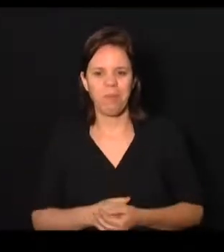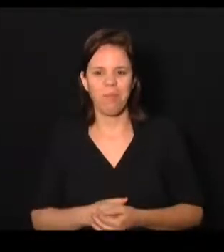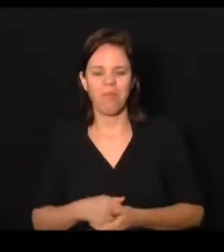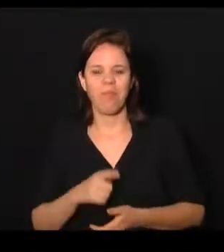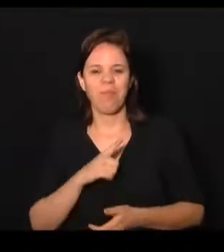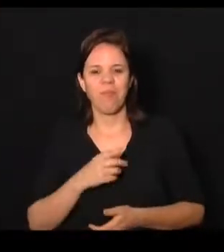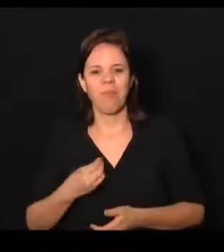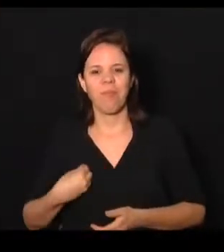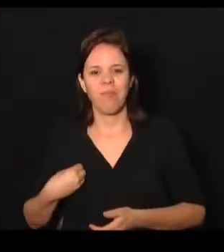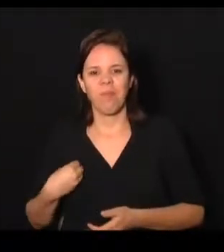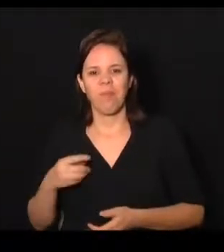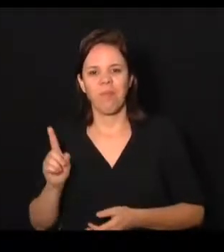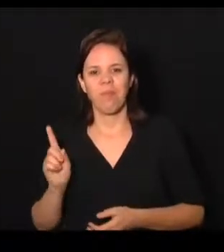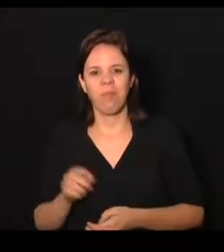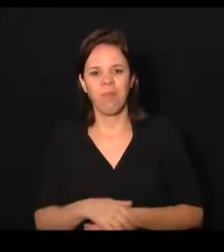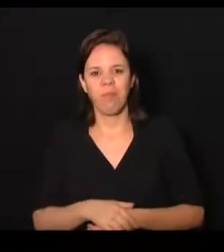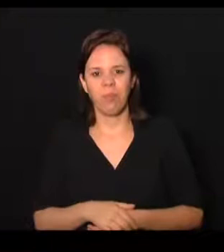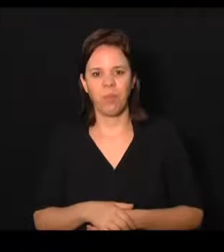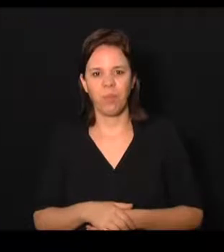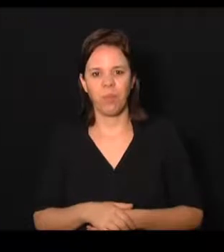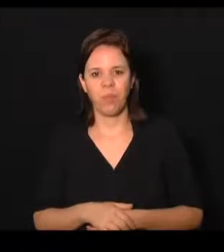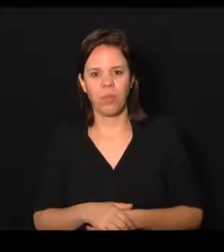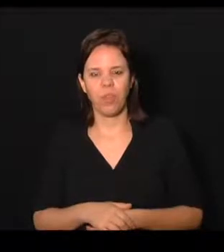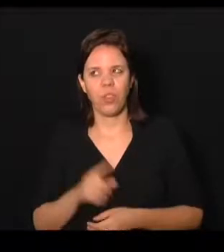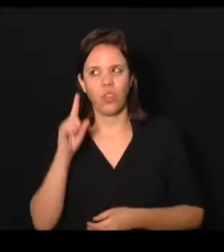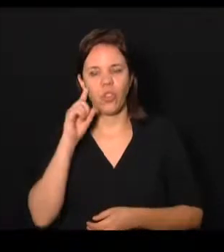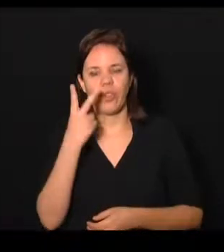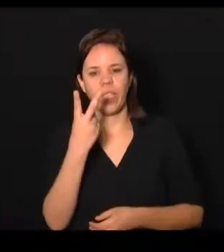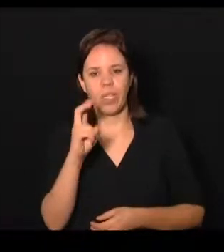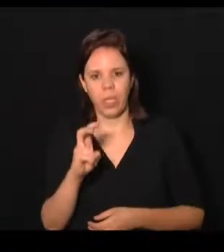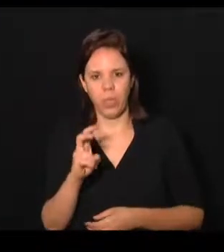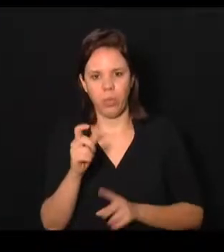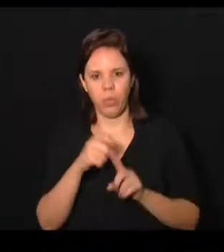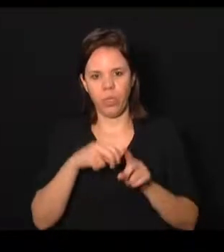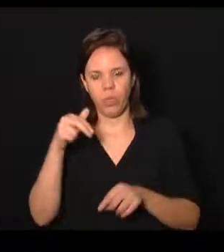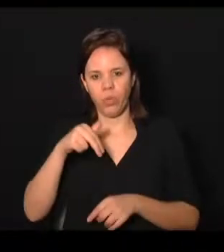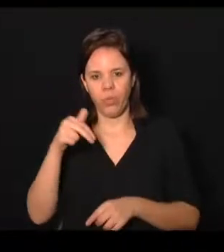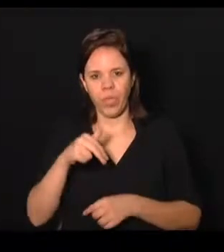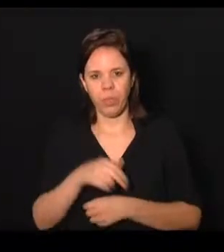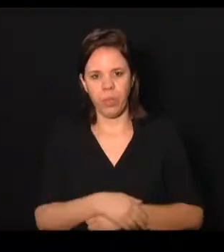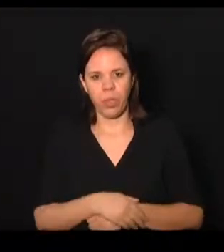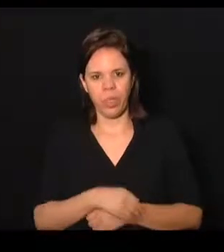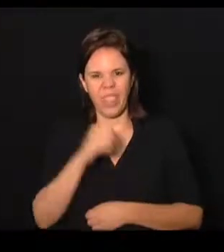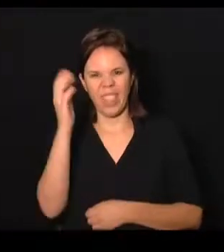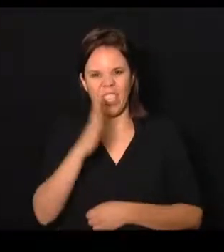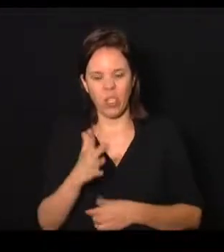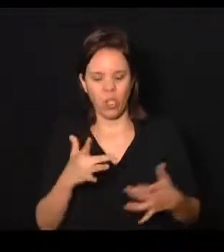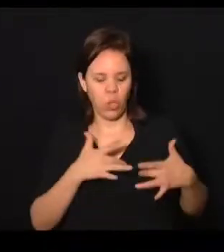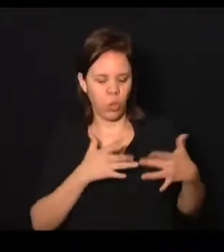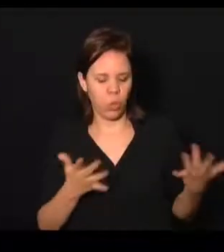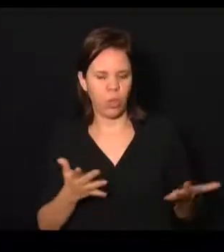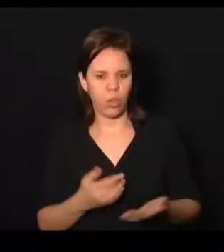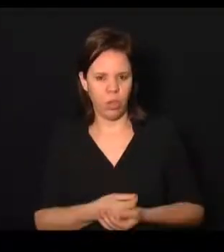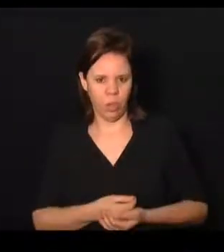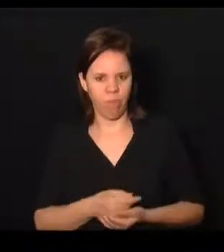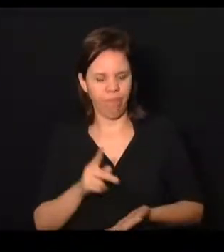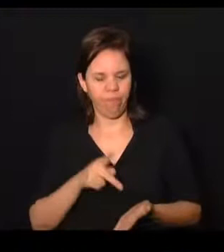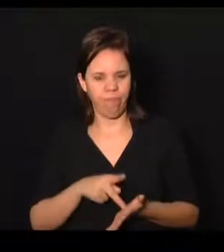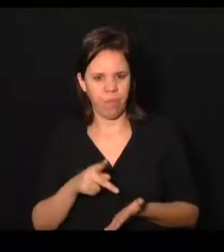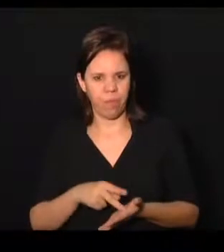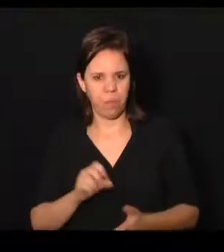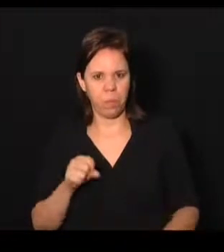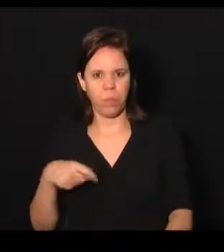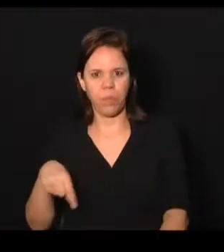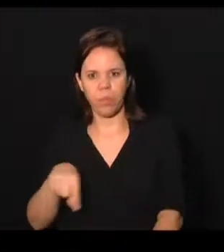estive foi dia 25 de novembro, que é o Dia Nacional do Doador. Confere?